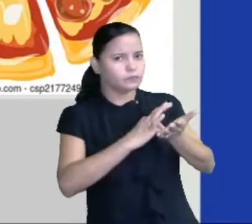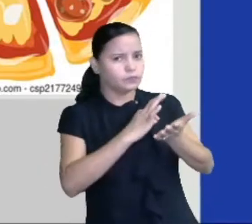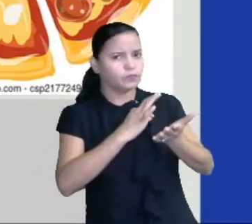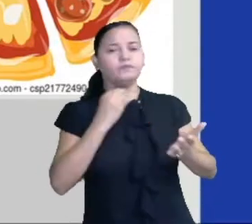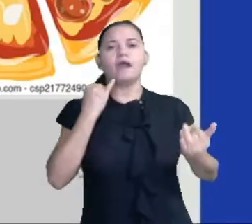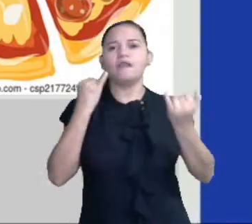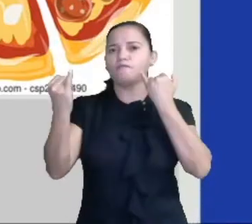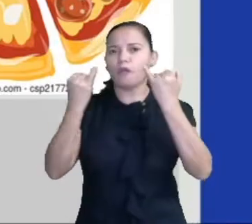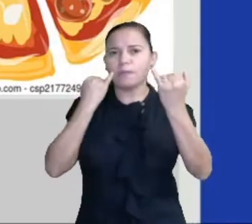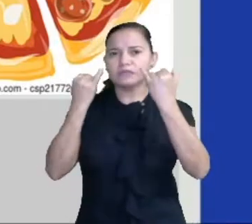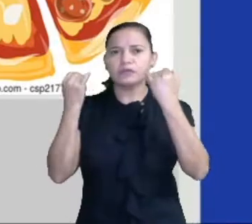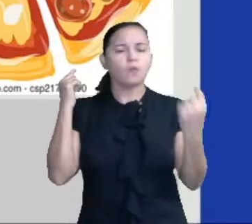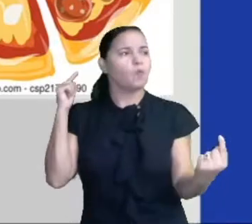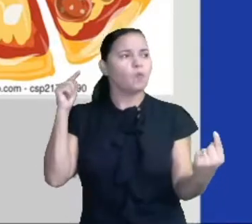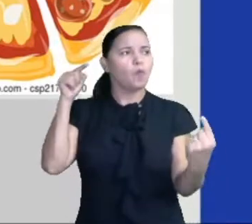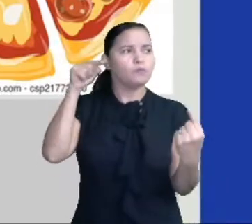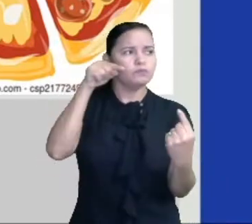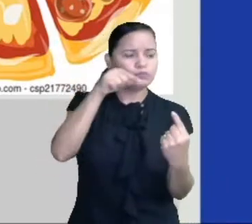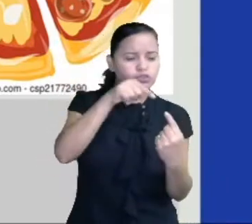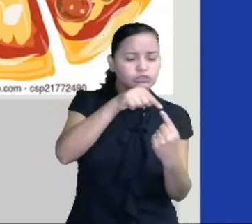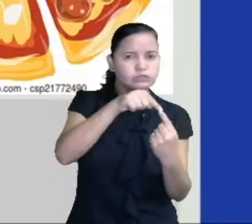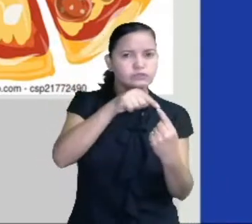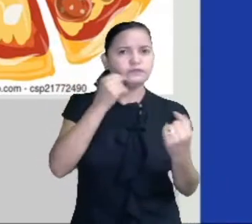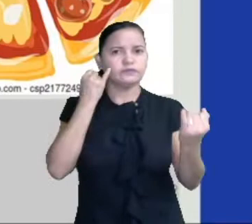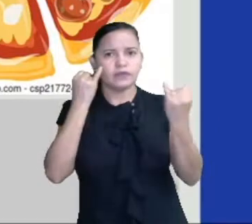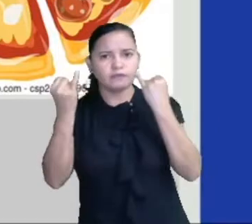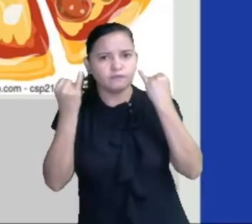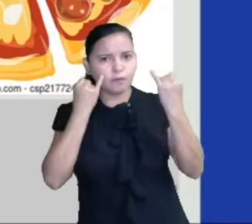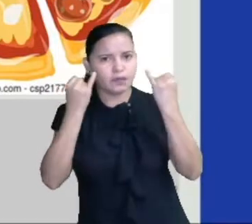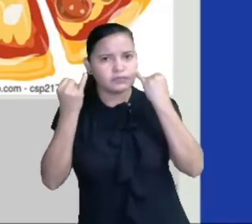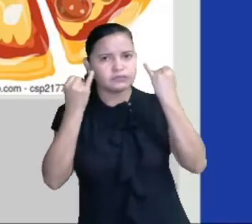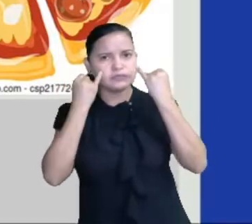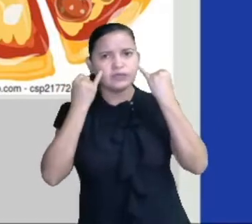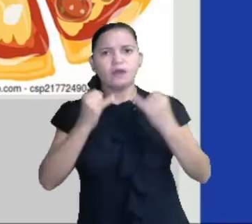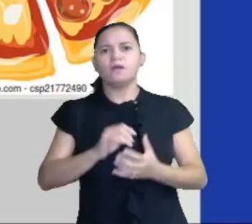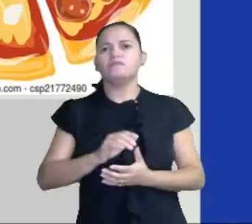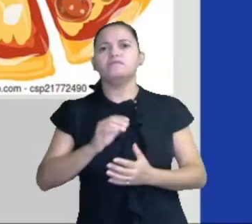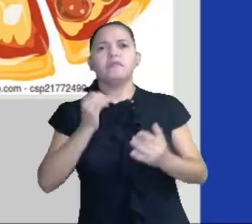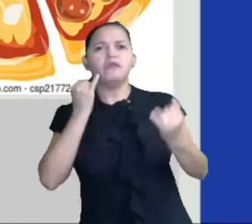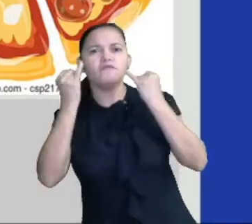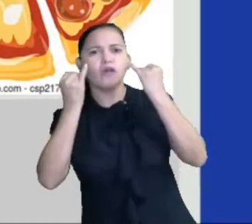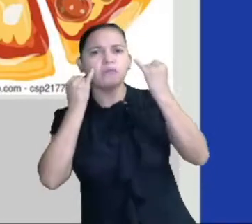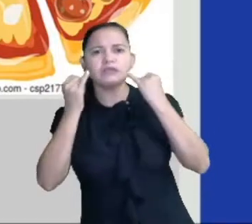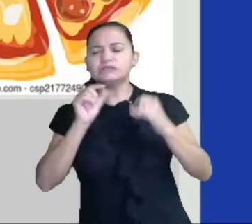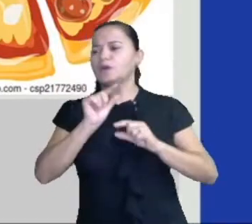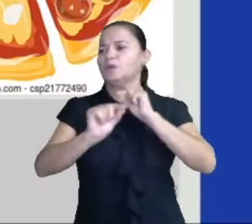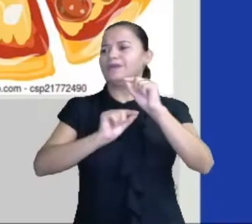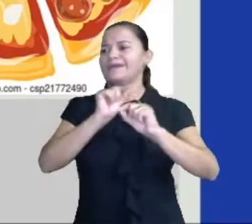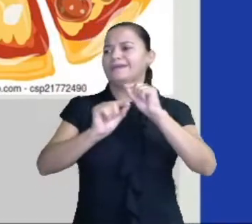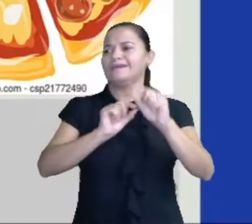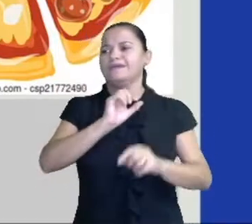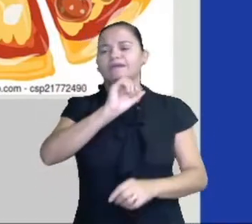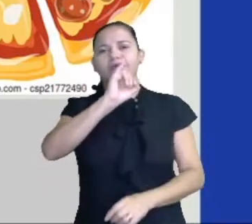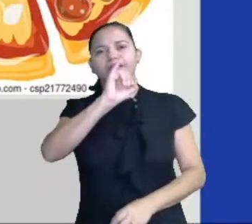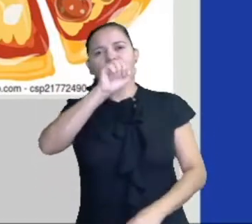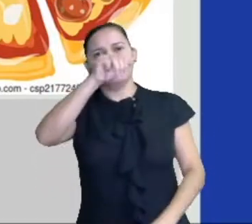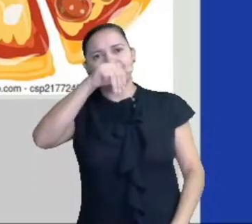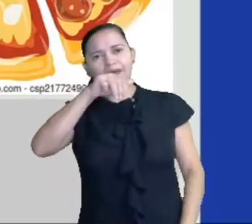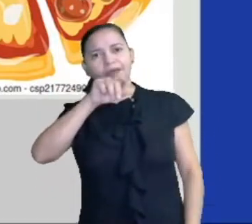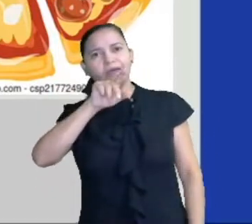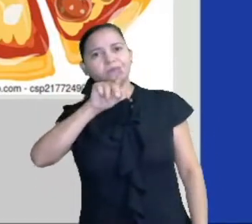o objetivo da informação, o que é uma informação implícita e o que é